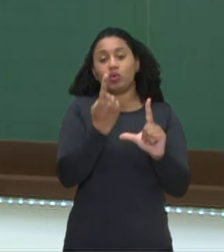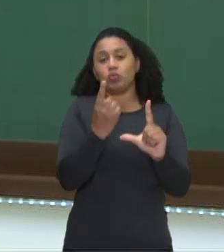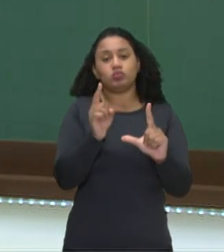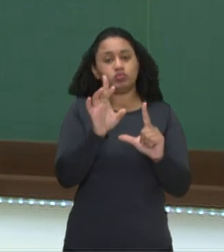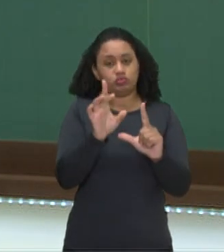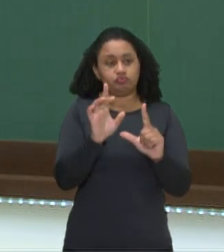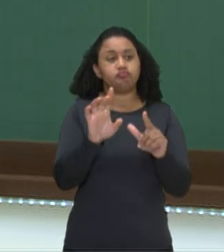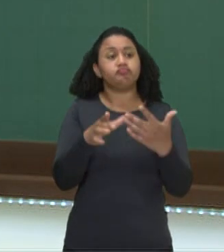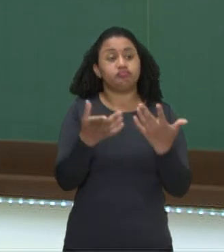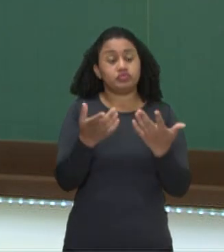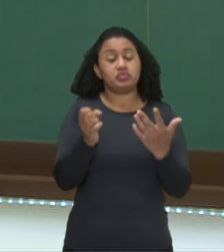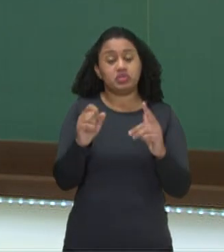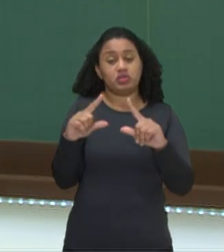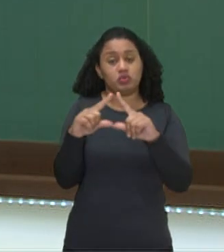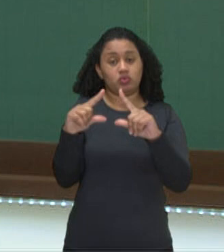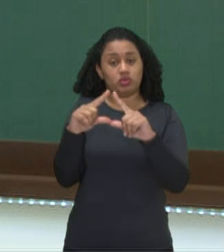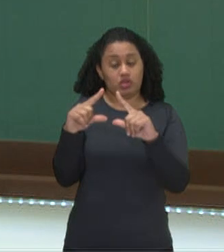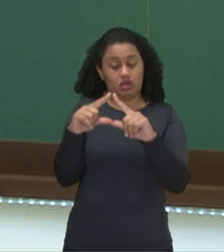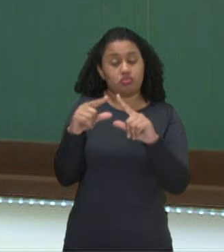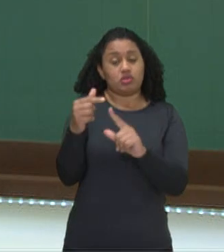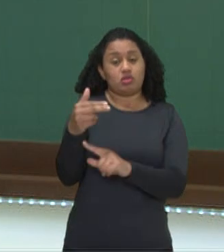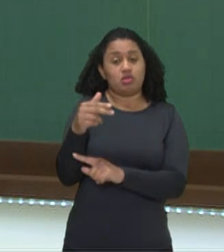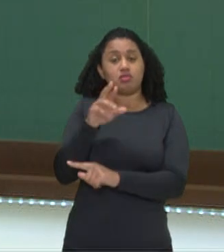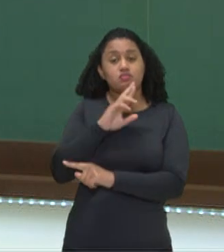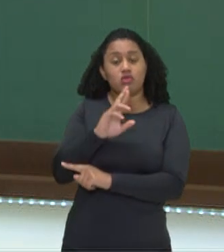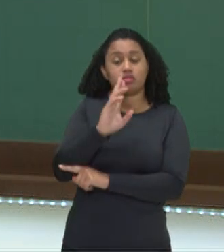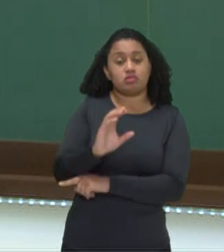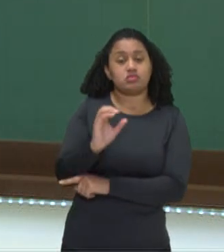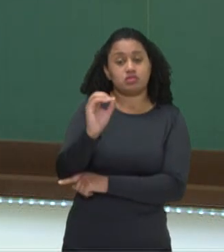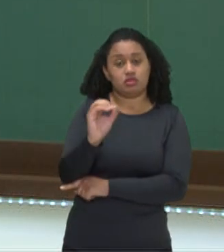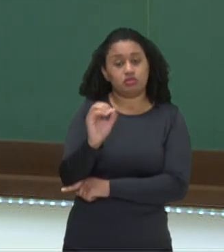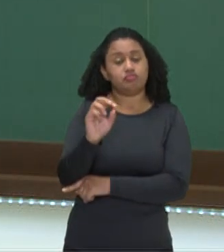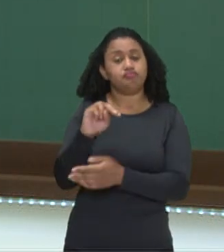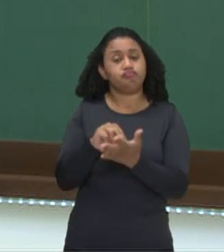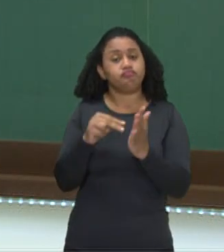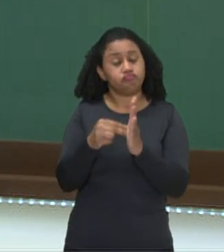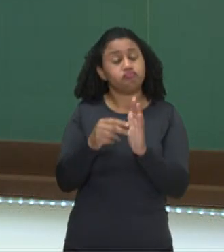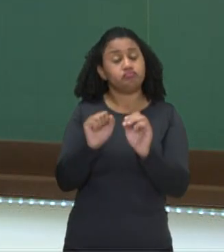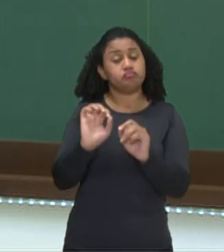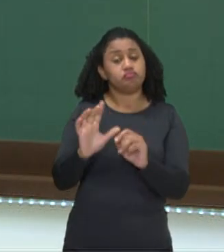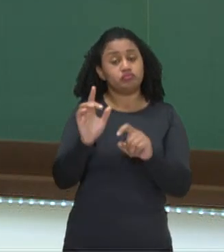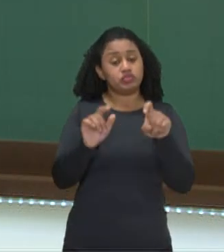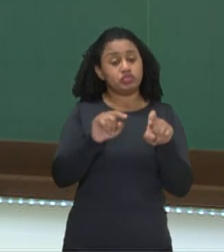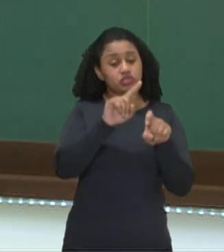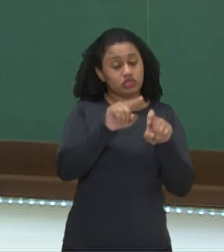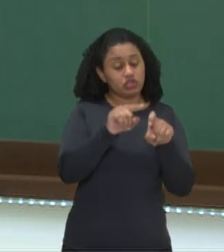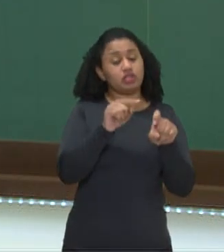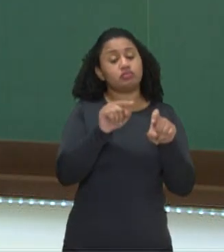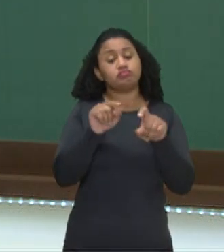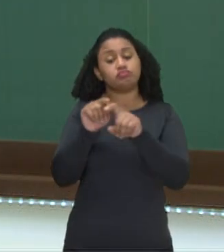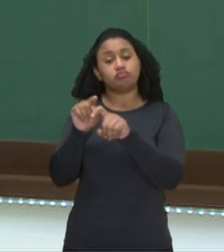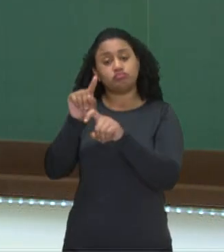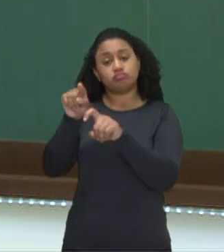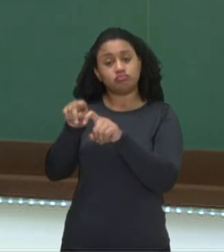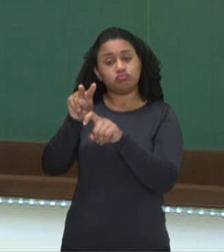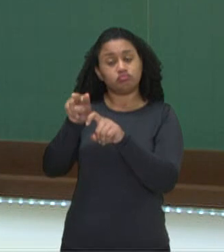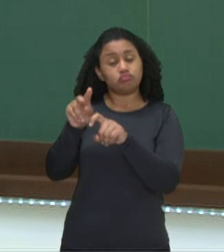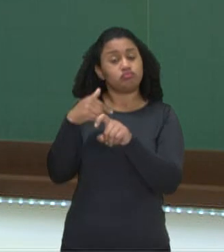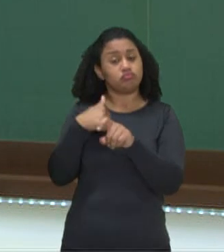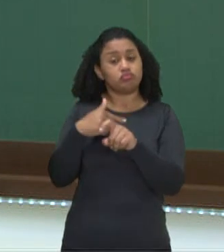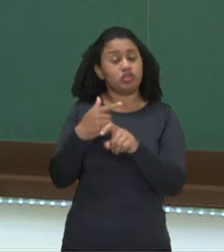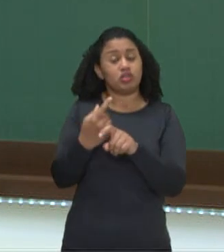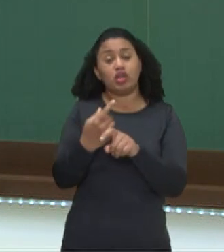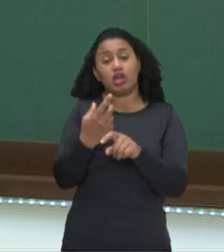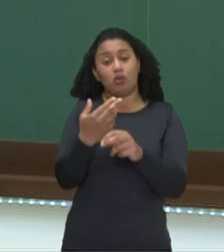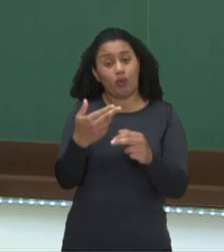real. Se o meu delta for igual a zero, significa que isso vai acontecer. X' igual a x2', apenas uma raiz